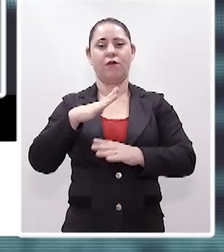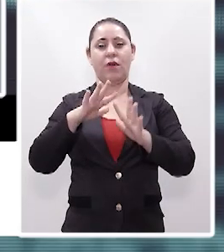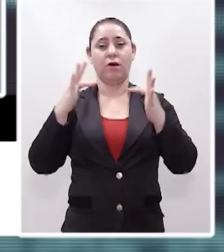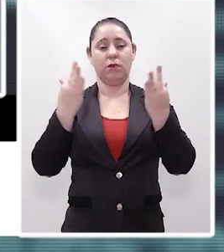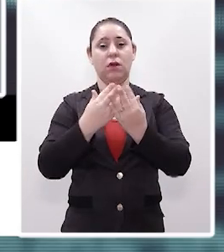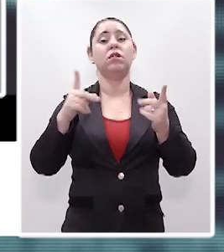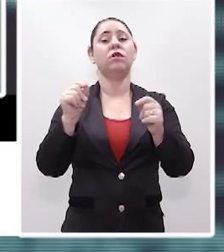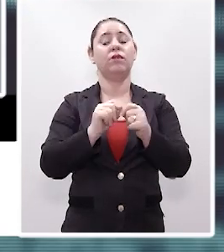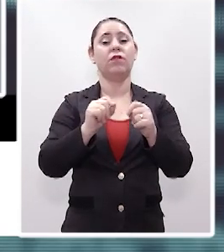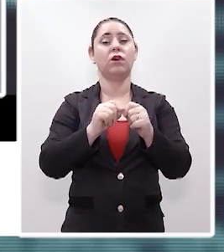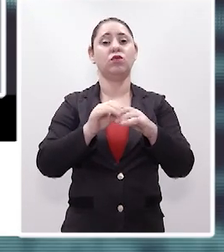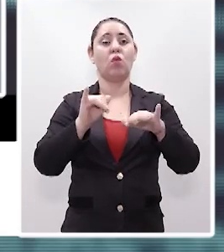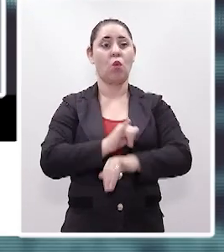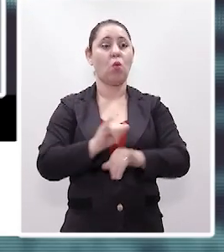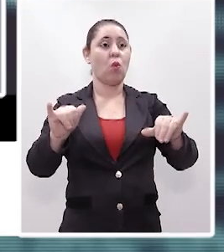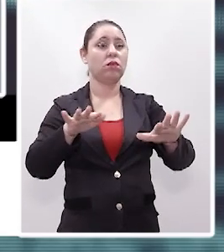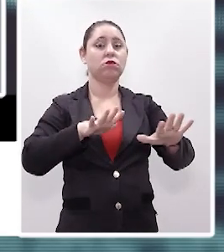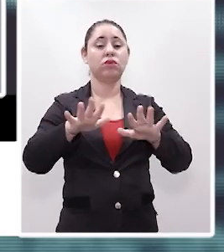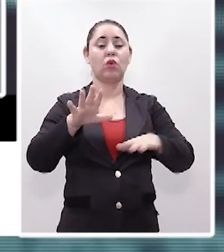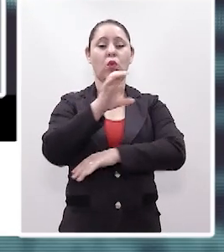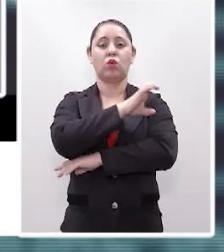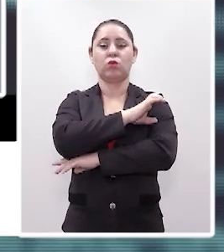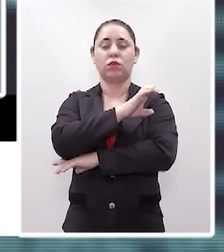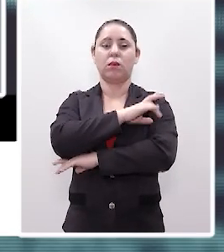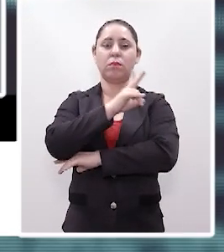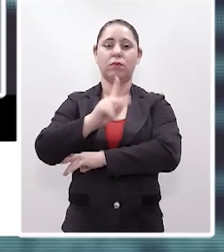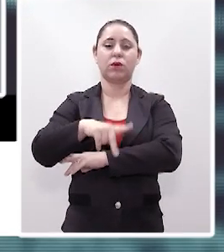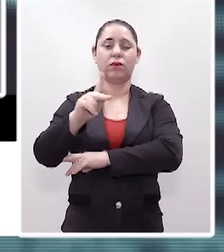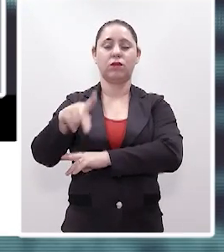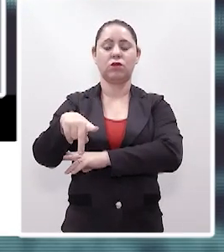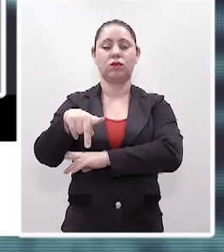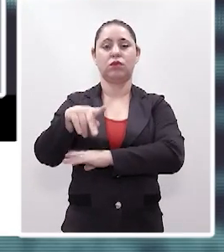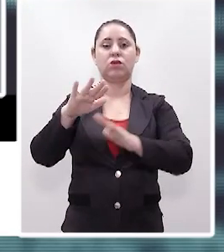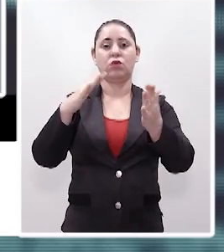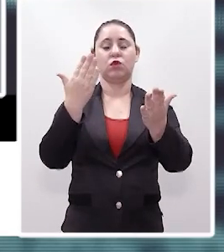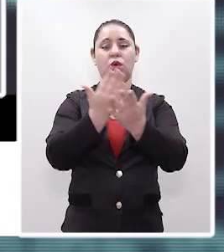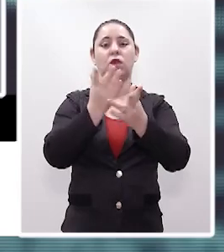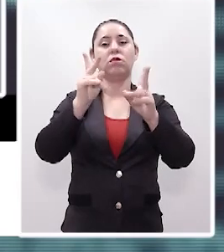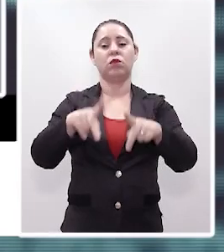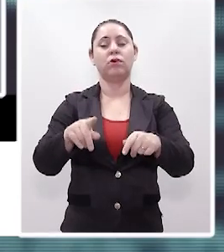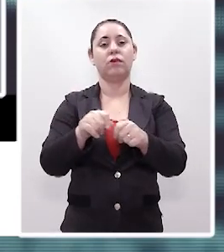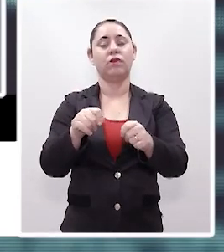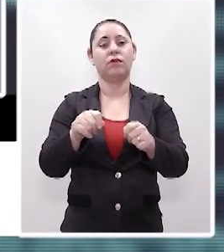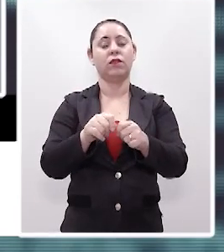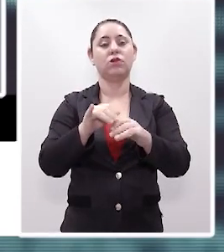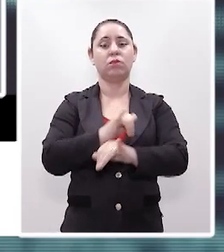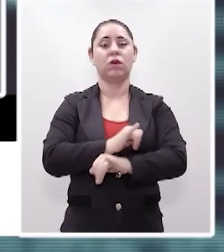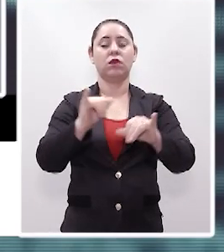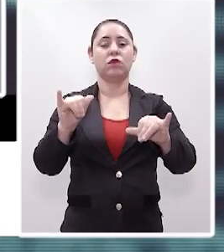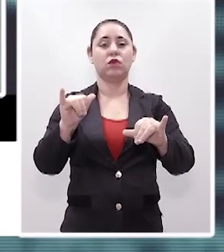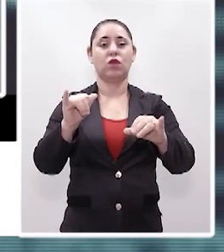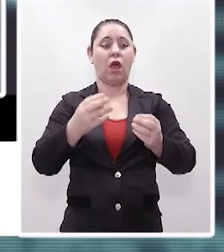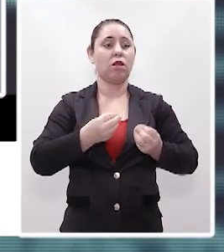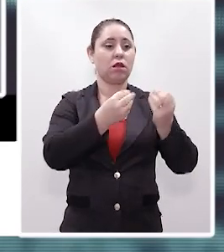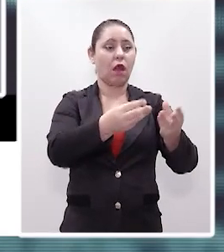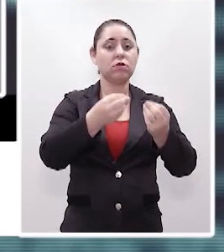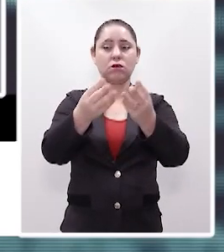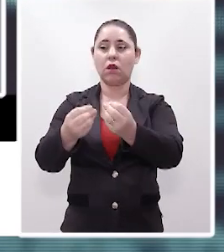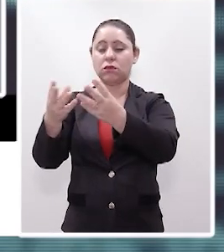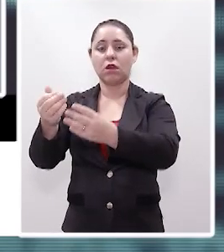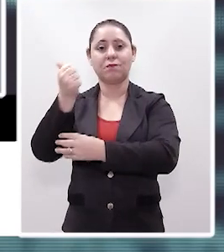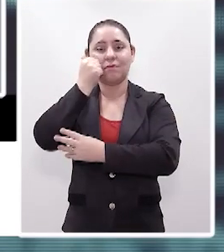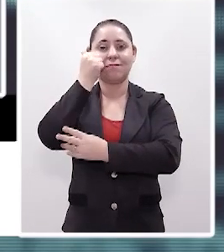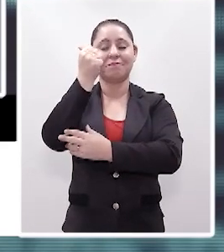família, ele fez uma campanha, ele é coordenador e professor de uma escola pública, e ele fez uma campanha de doação de